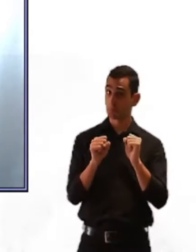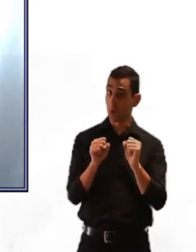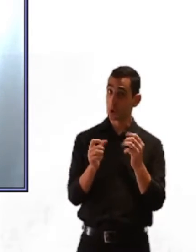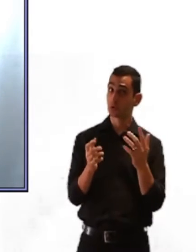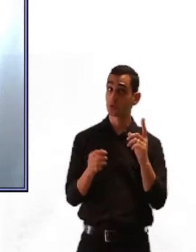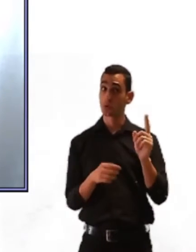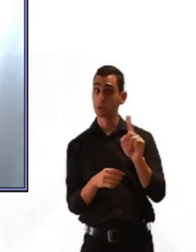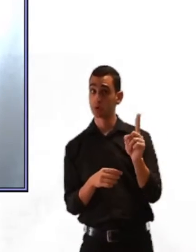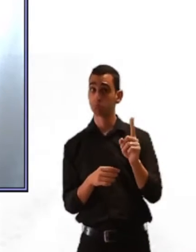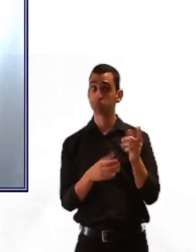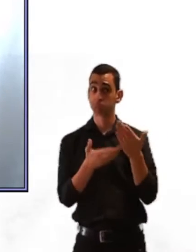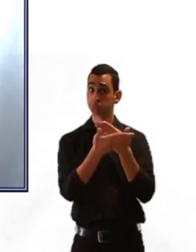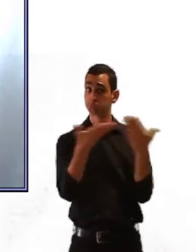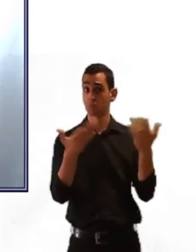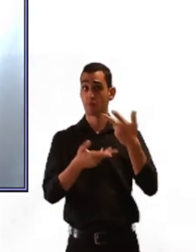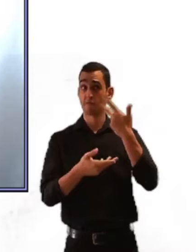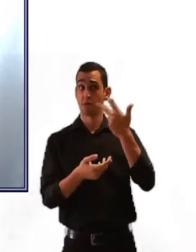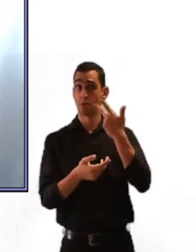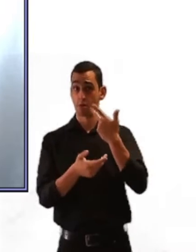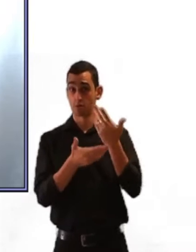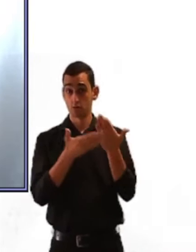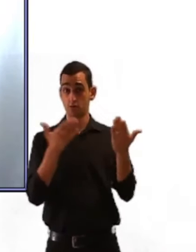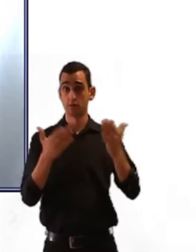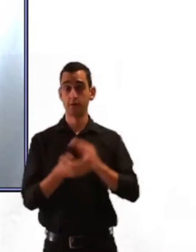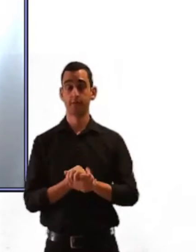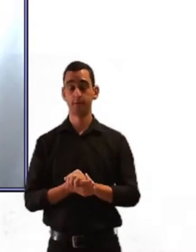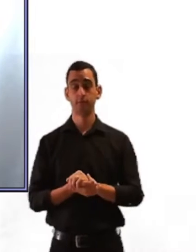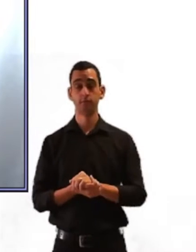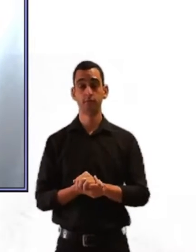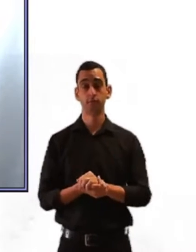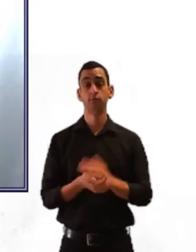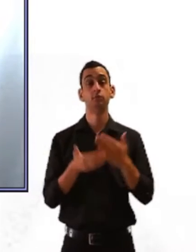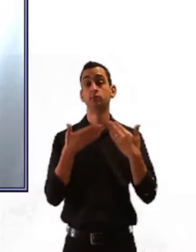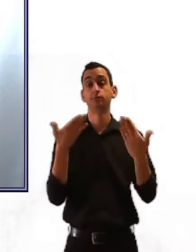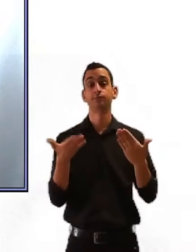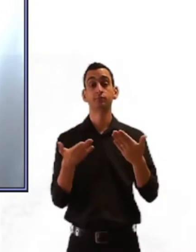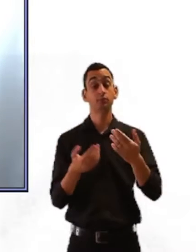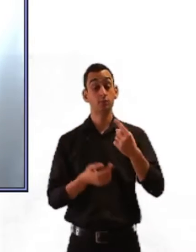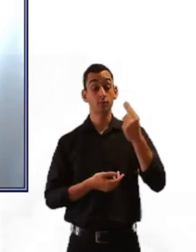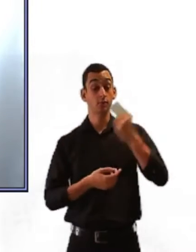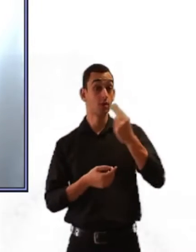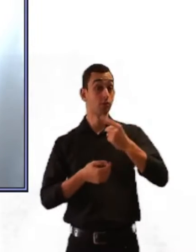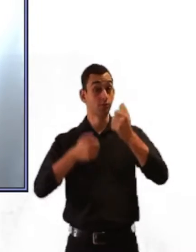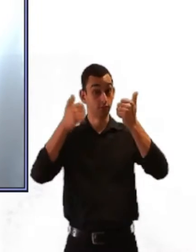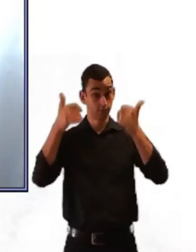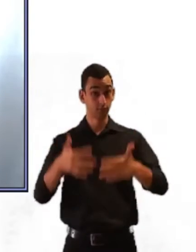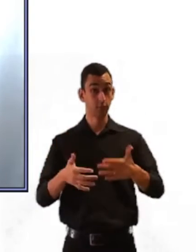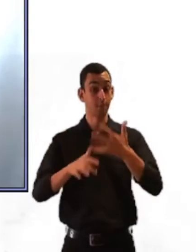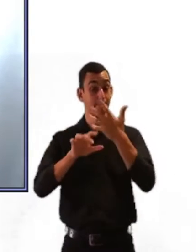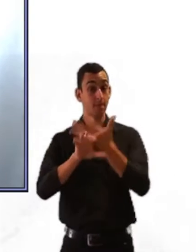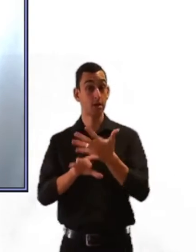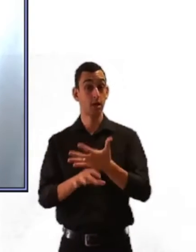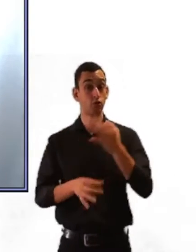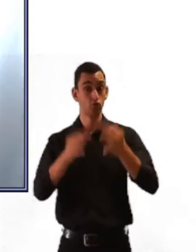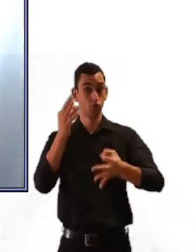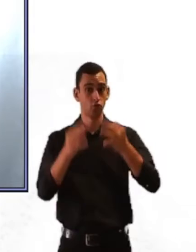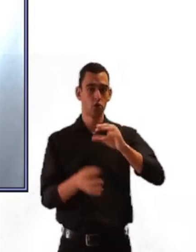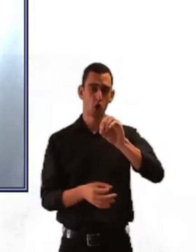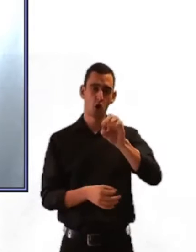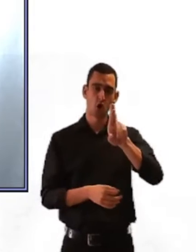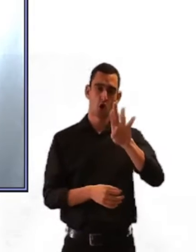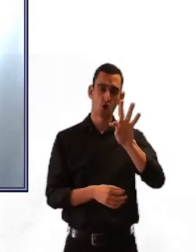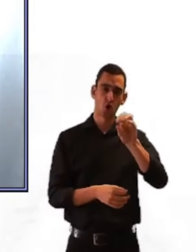teve. Então, o primeiro ponto é esse material jurídico ortodoxo. E